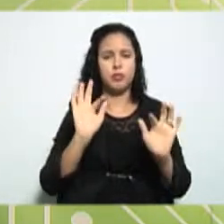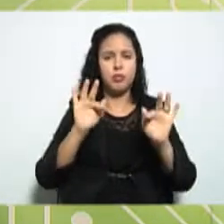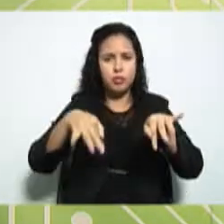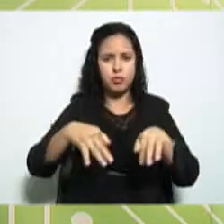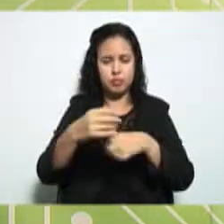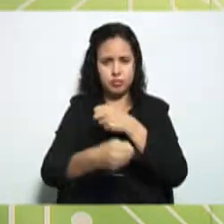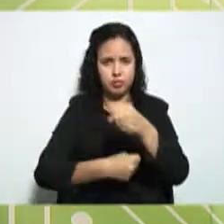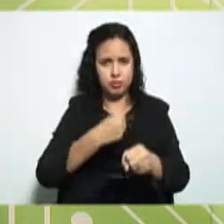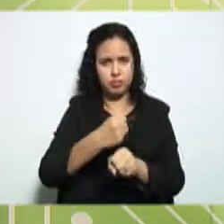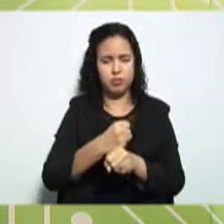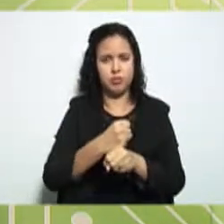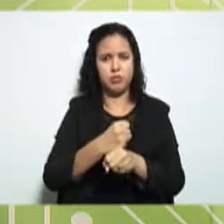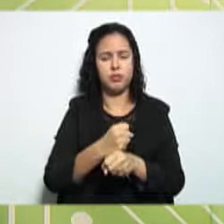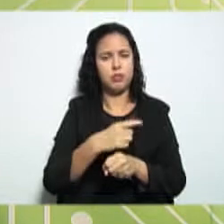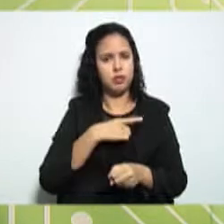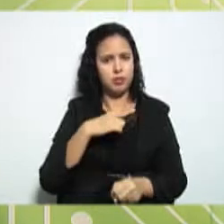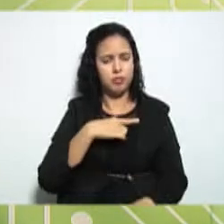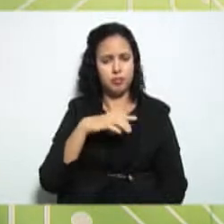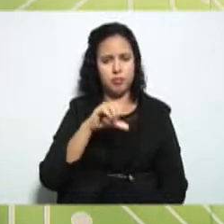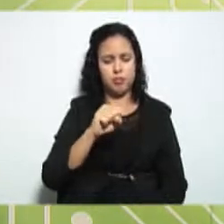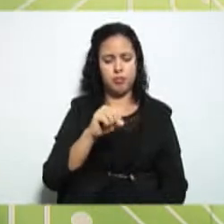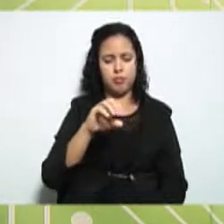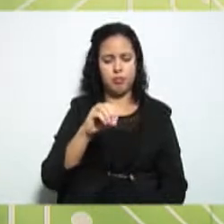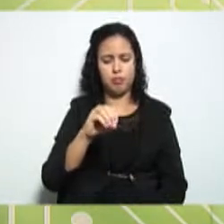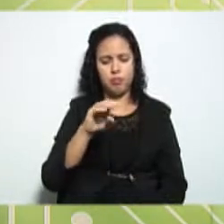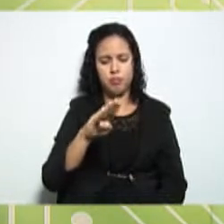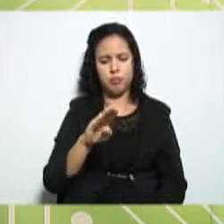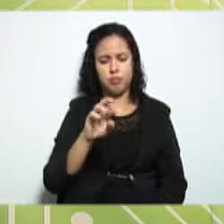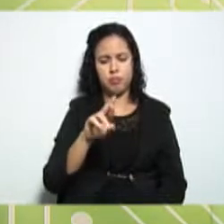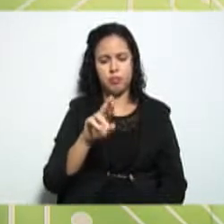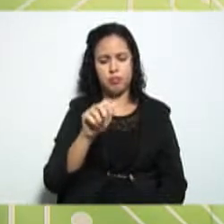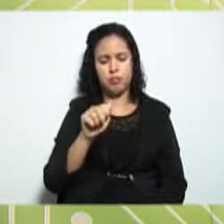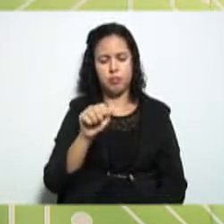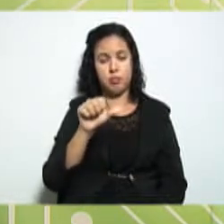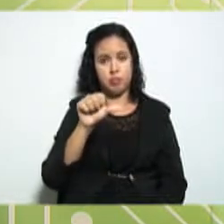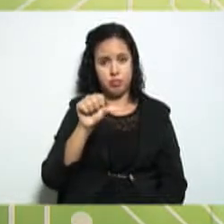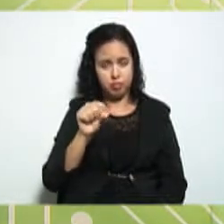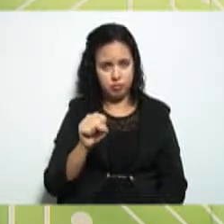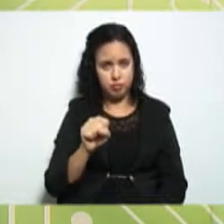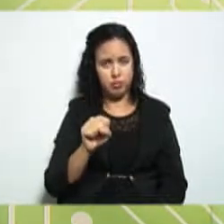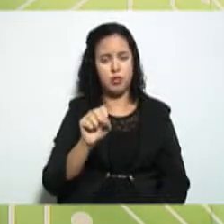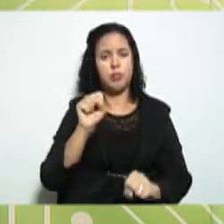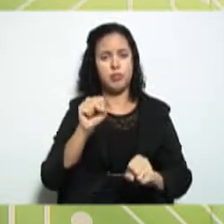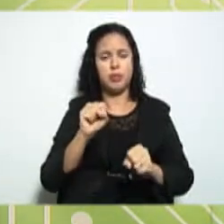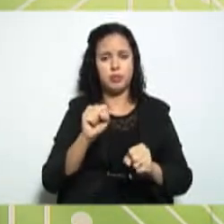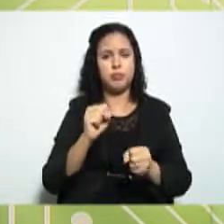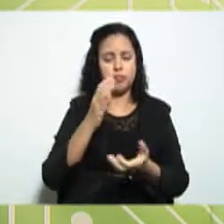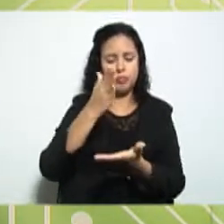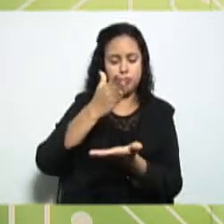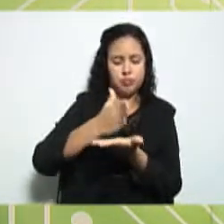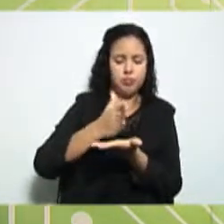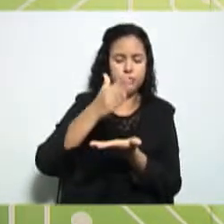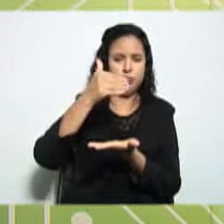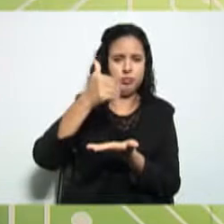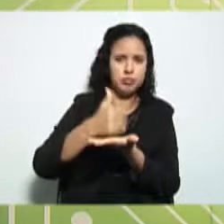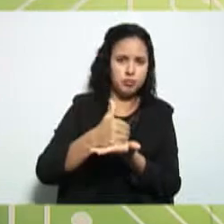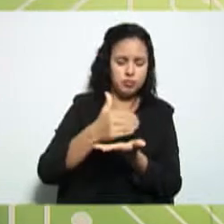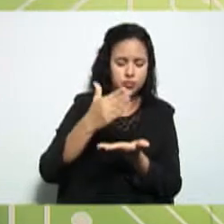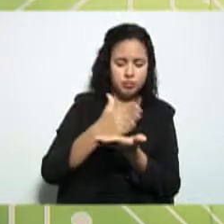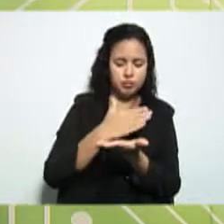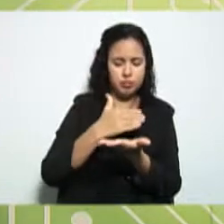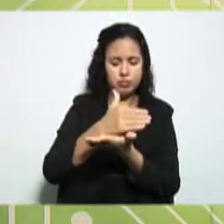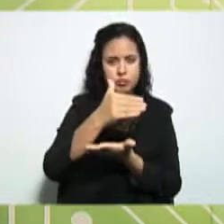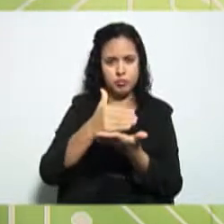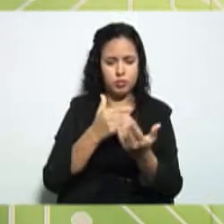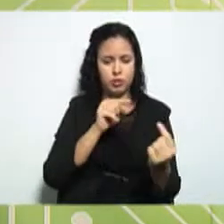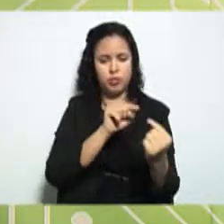dependendo de quantas sacas cada cooperado torrou aqui na torrefação, a gente vai distribuir essas sobras, vai devolver esse dinheiro para